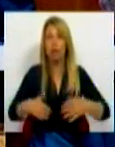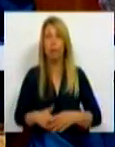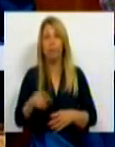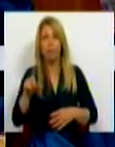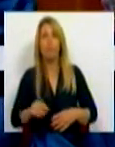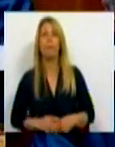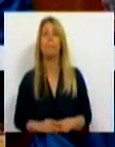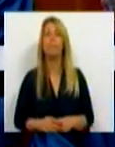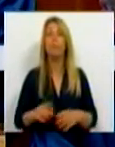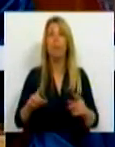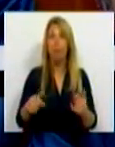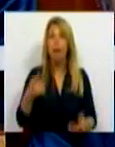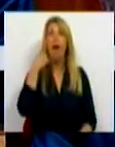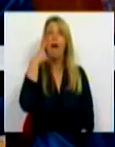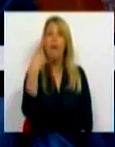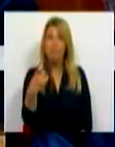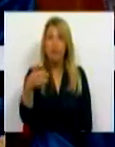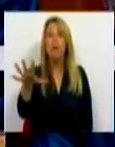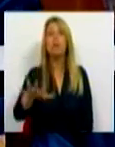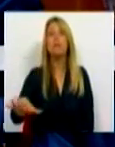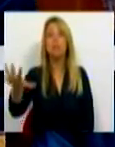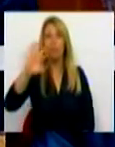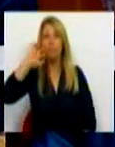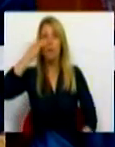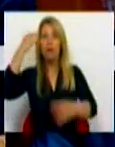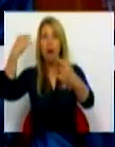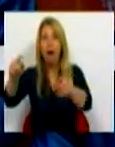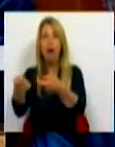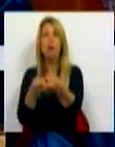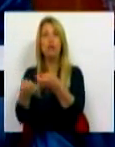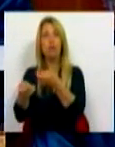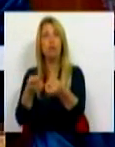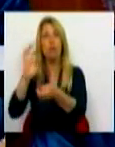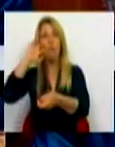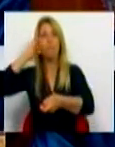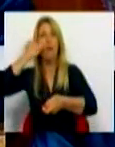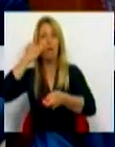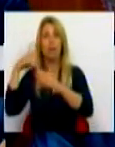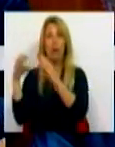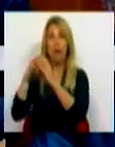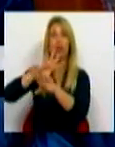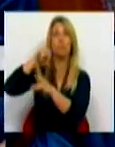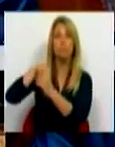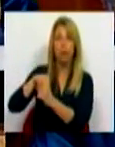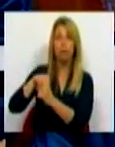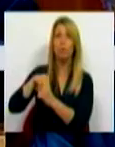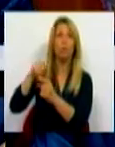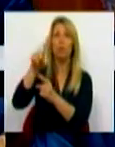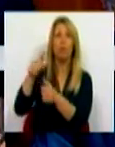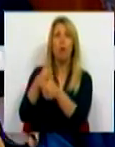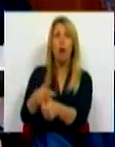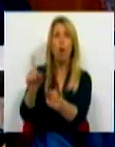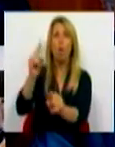detectado situações de gestão ruinosa na Caixa Geral de Depósitos e não tivessem cumprido o seu dever de os transmitir